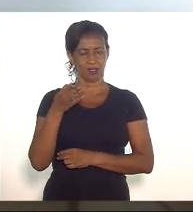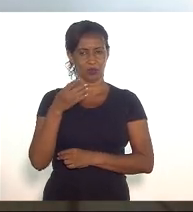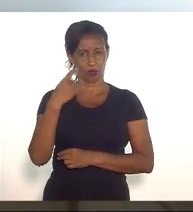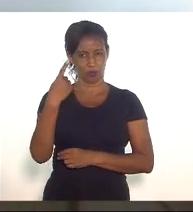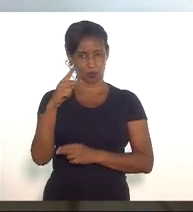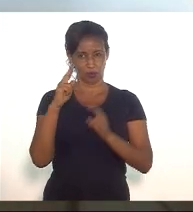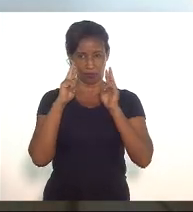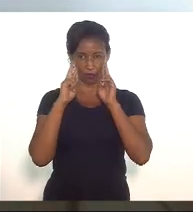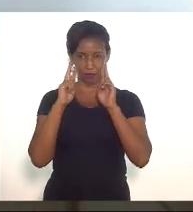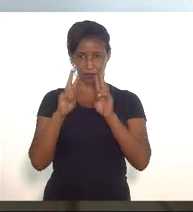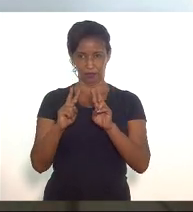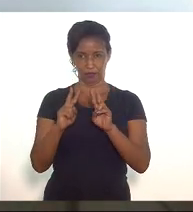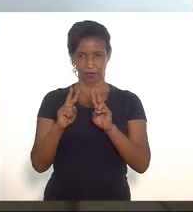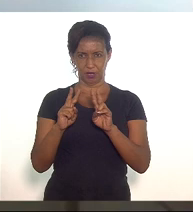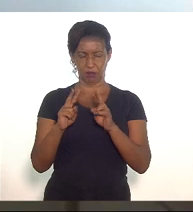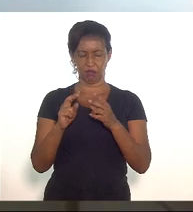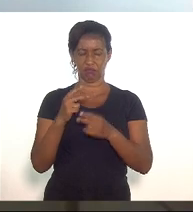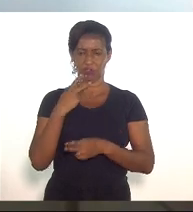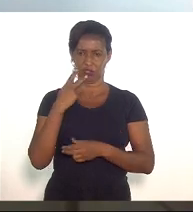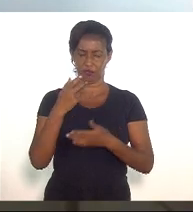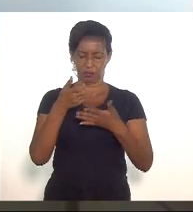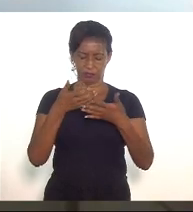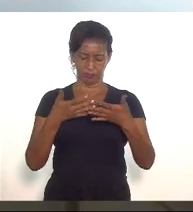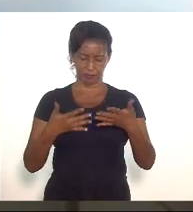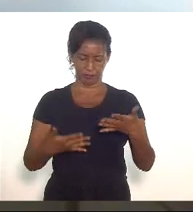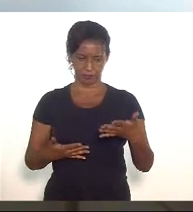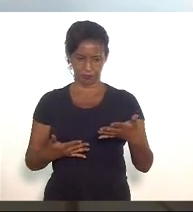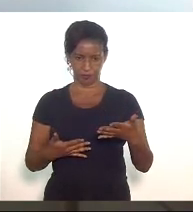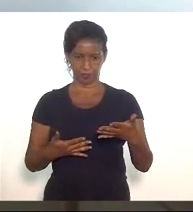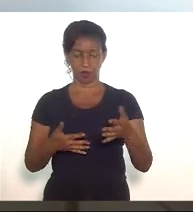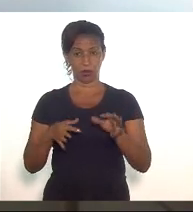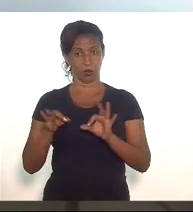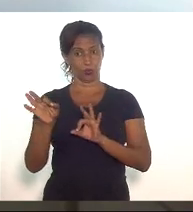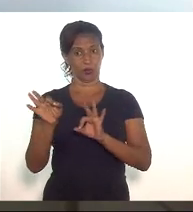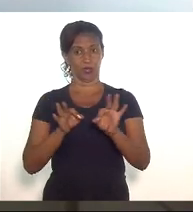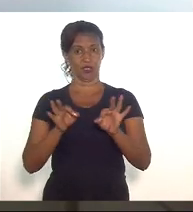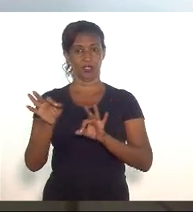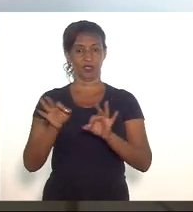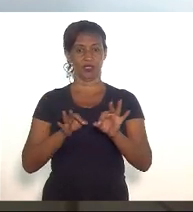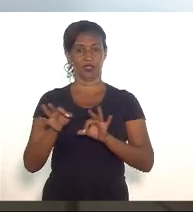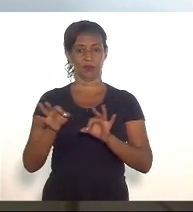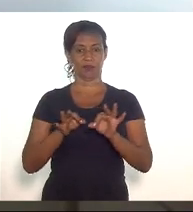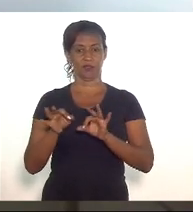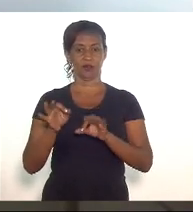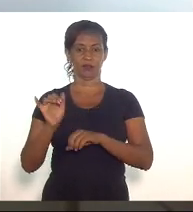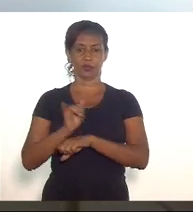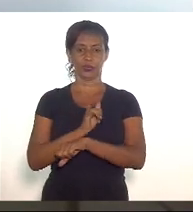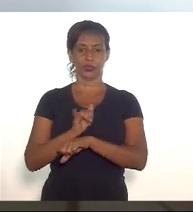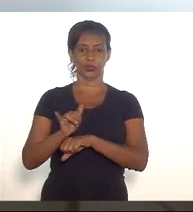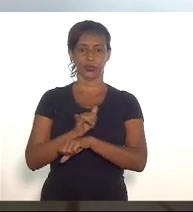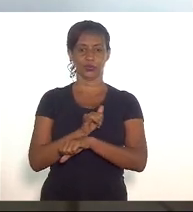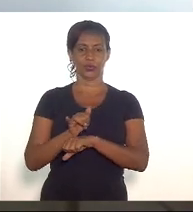vista teórico, do seu ponto de vista do planejamento estratégico,